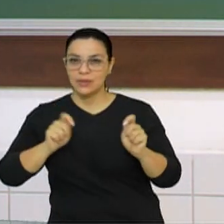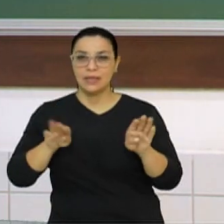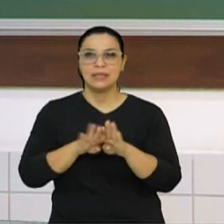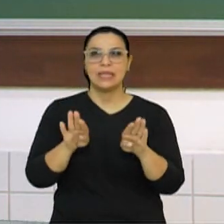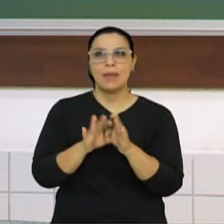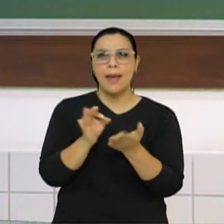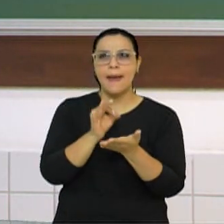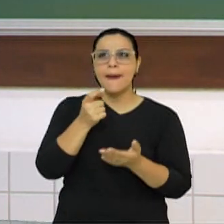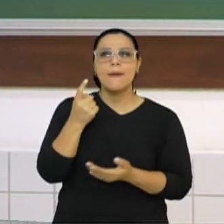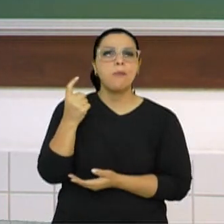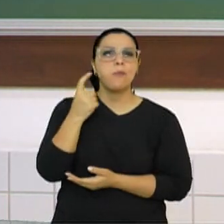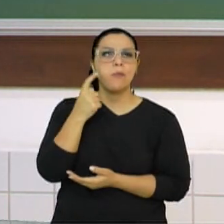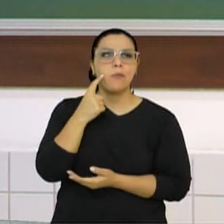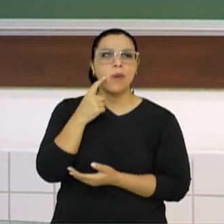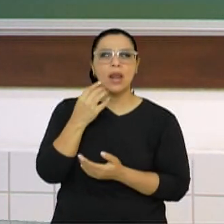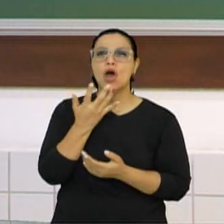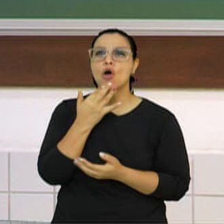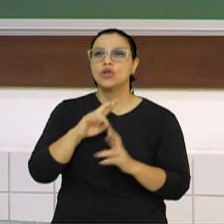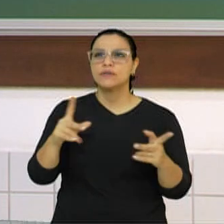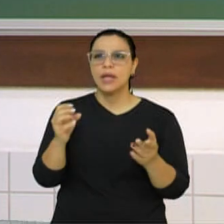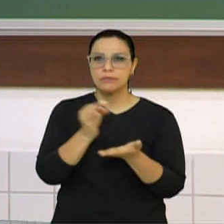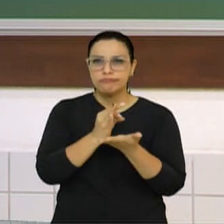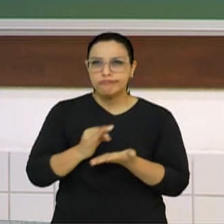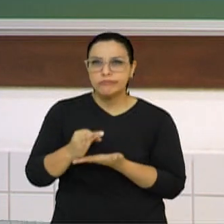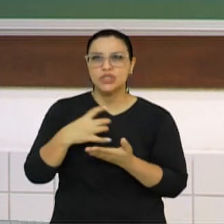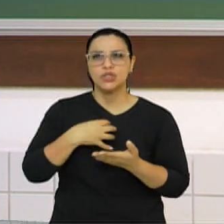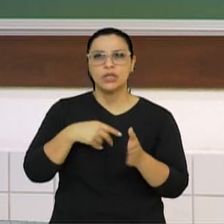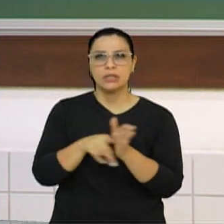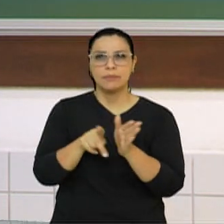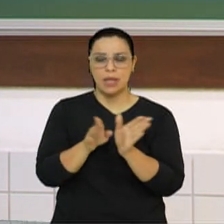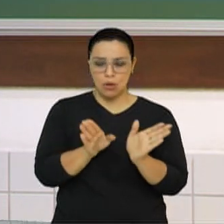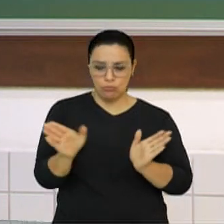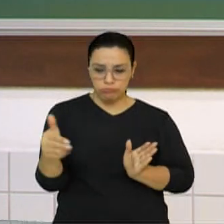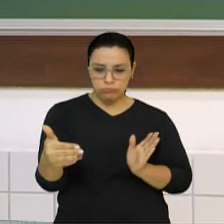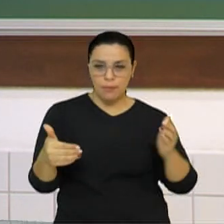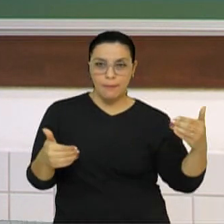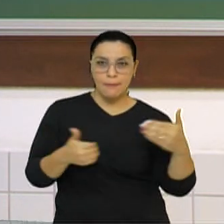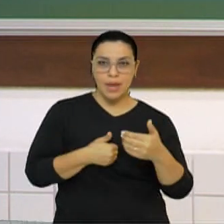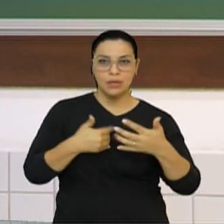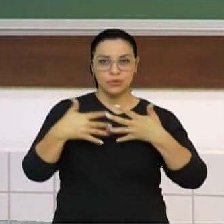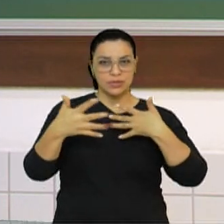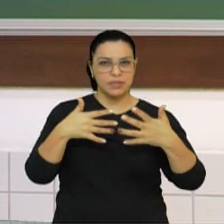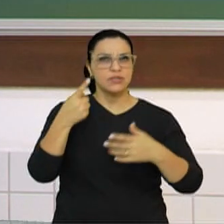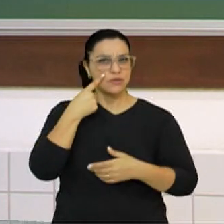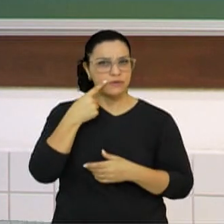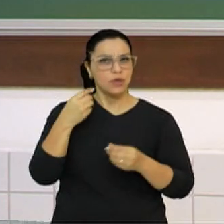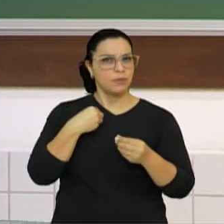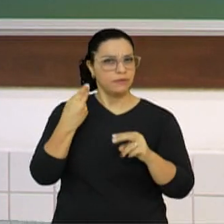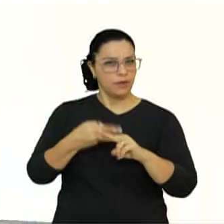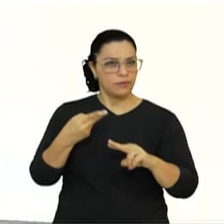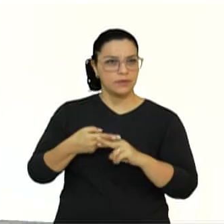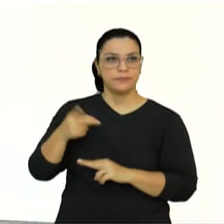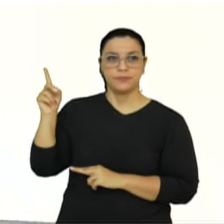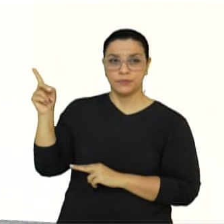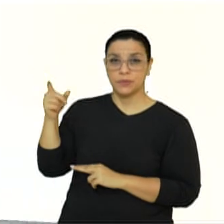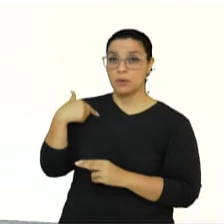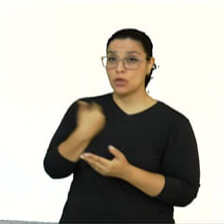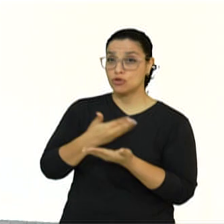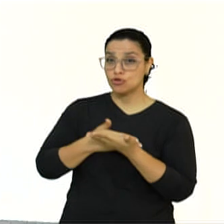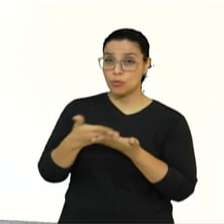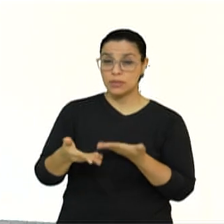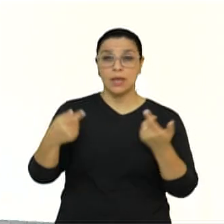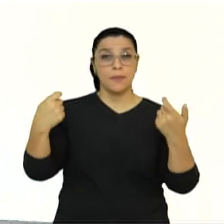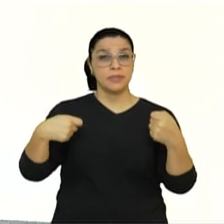Balinhas de diferentes cores e formatos e um recipiente transparente que nós já vamos pôr a mão na massa ali, vocês já vão ver. Para darmos